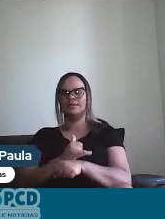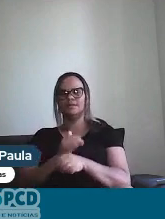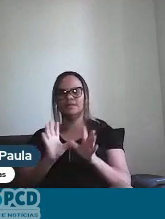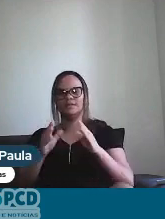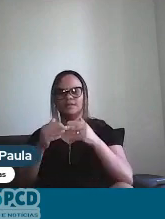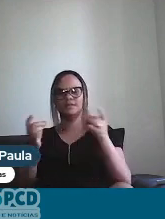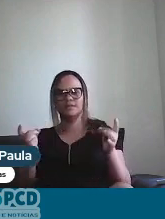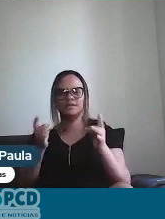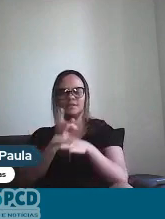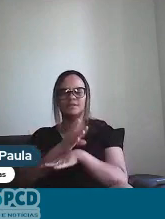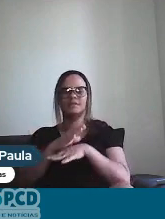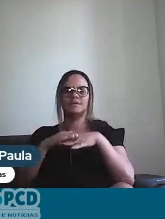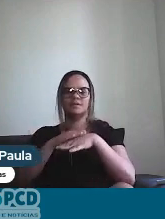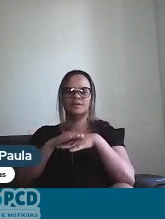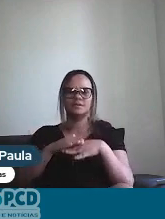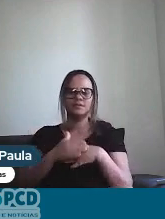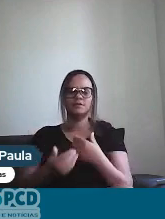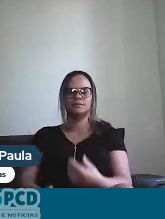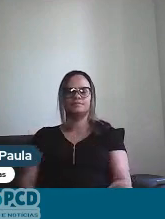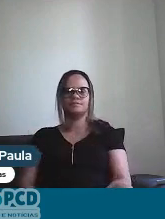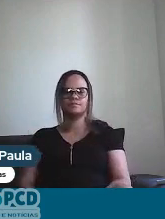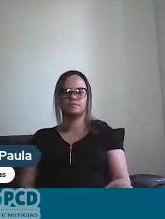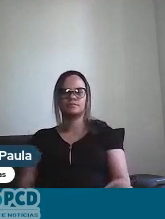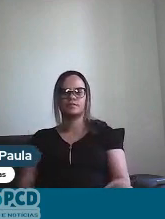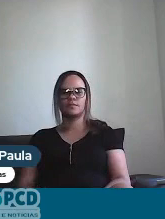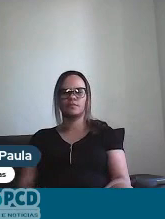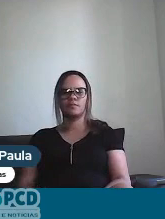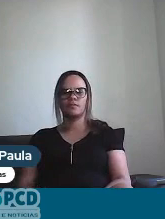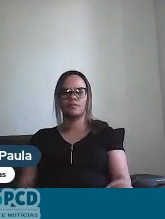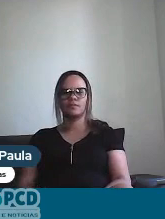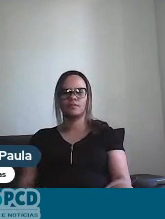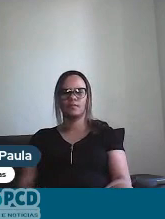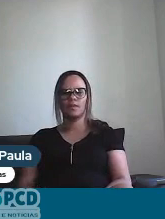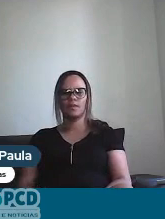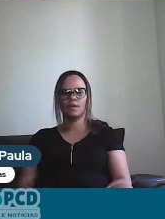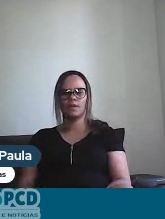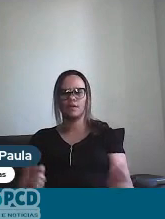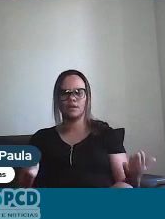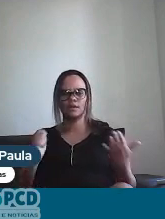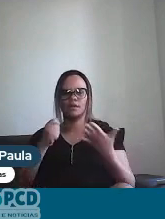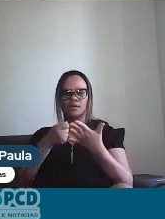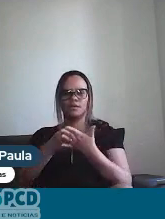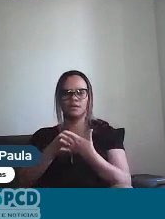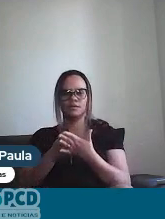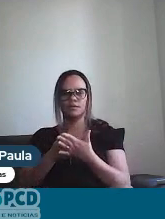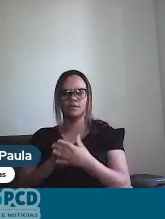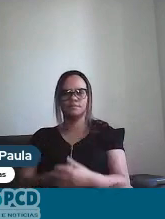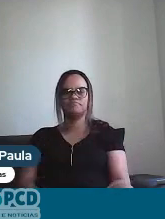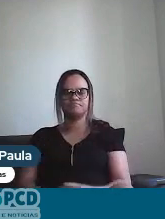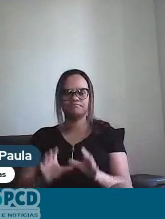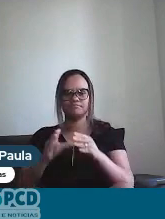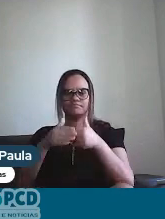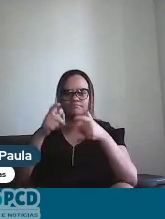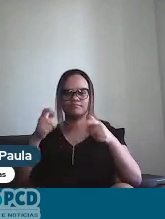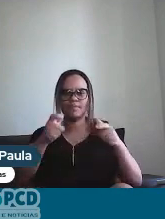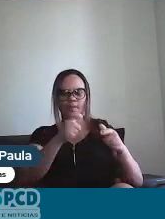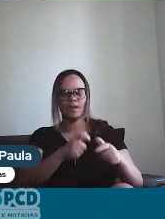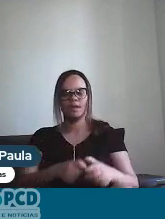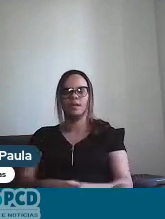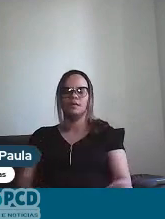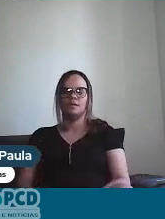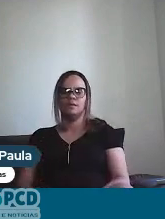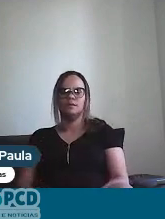já em que a gente foi conversar para descobrir como fazer isso, com a equipe deles poderem aplicar as equipes locais ali,